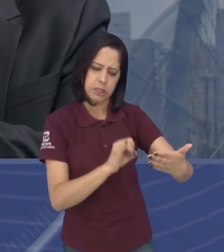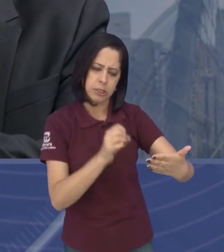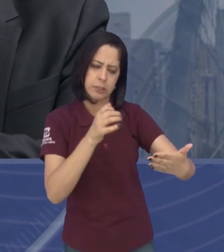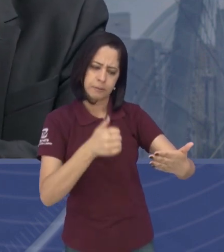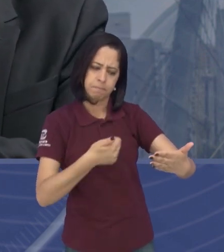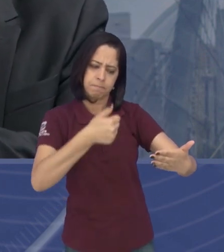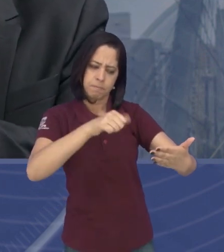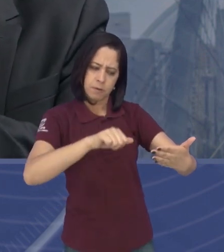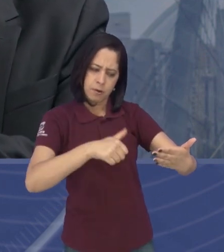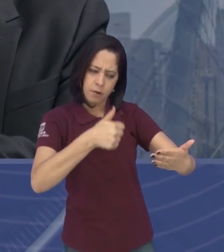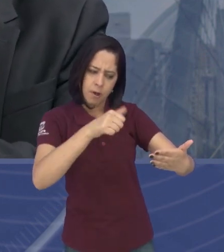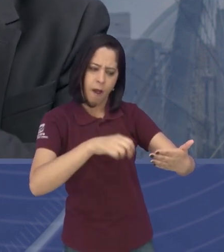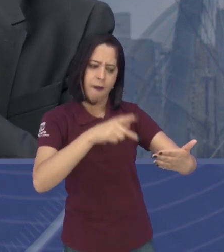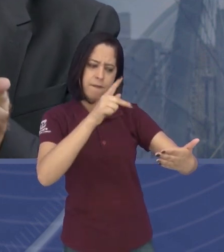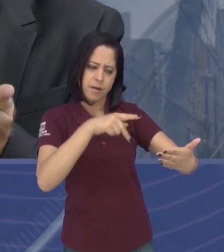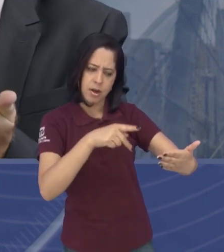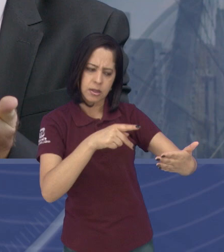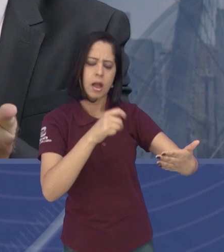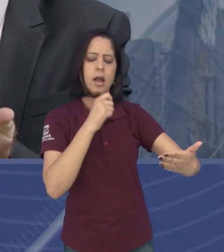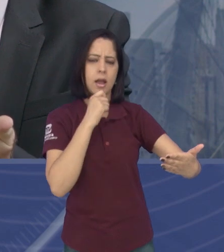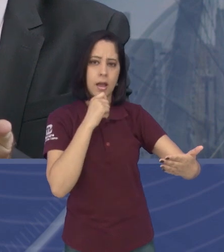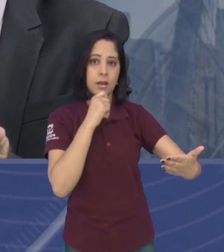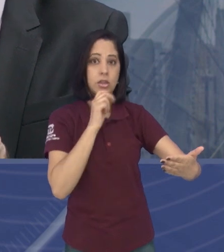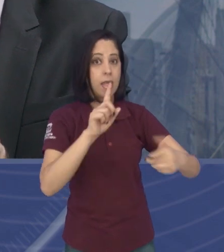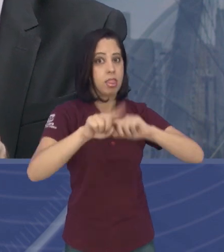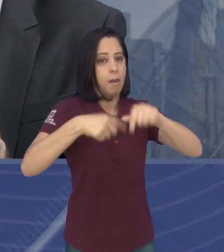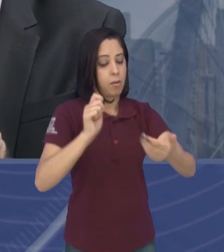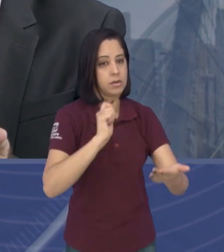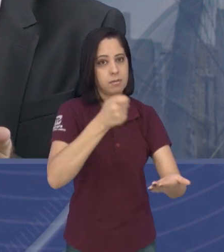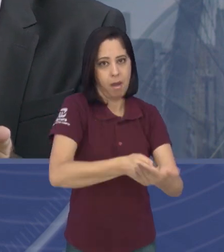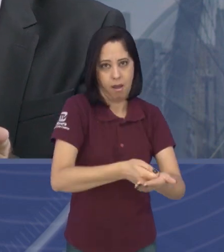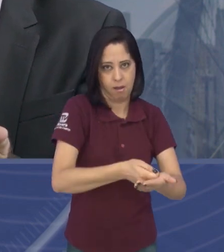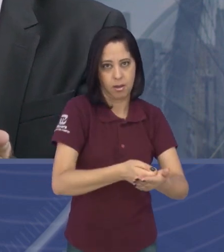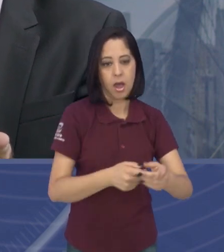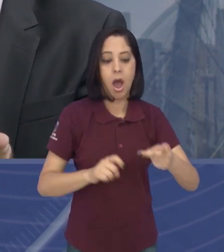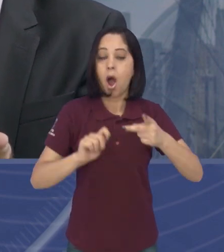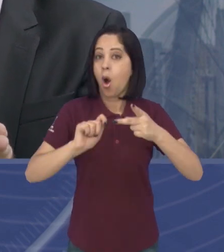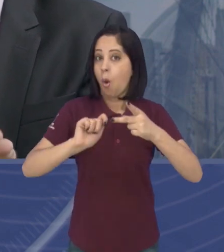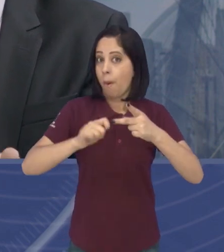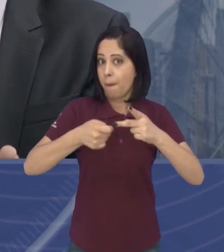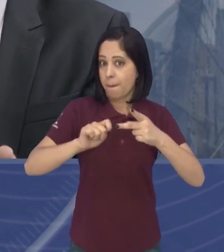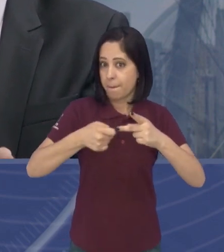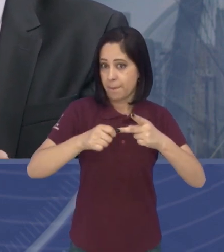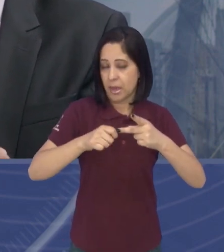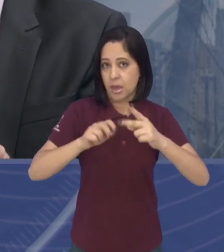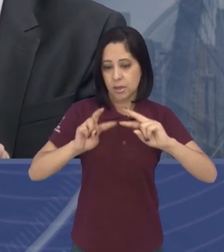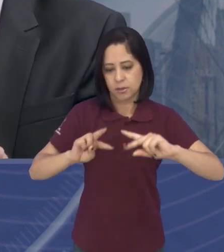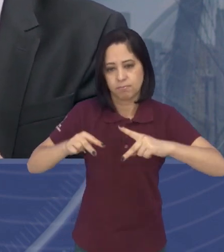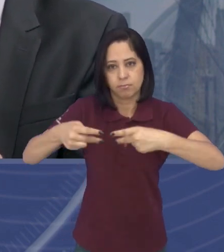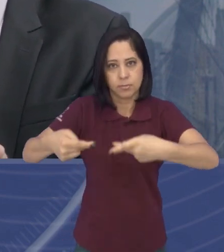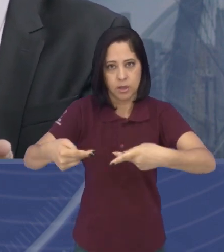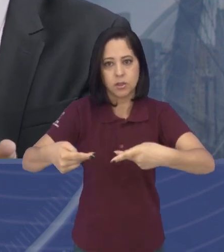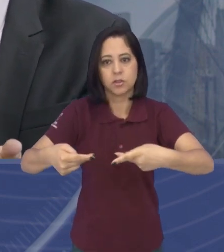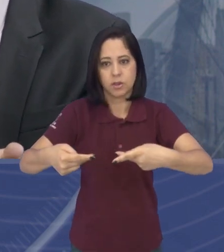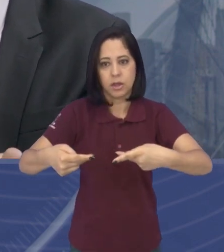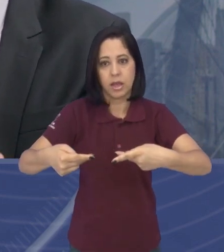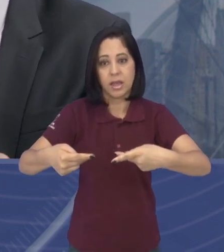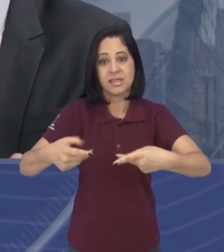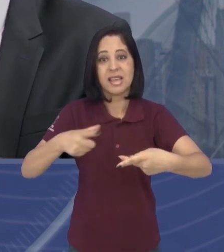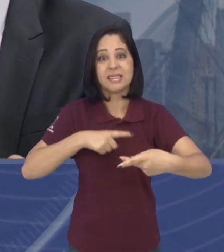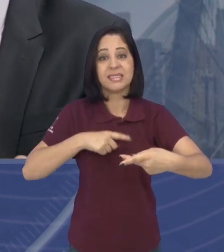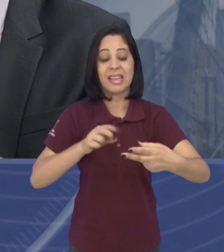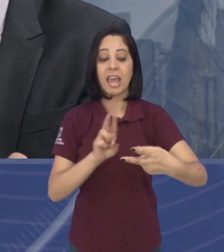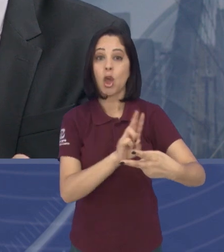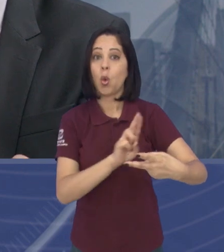se aquele pagamento é legítimo. O próprio Pix, quando você faz a transferência, aparece o nome